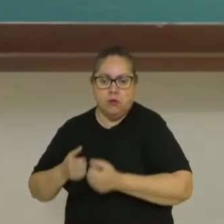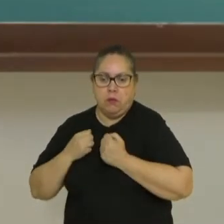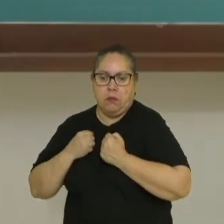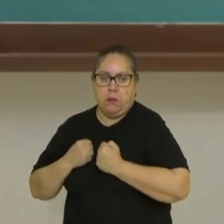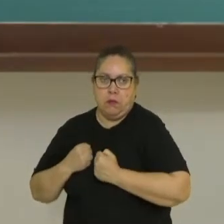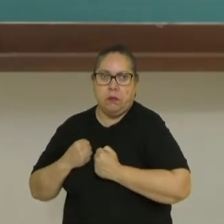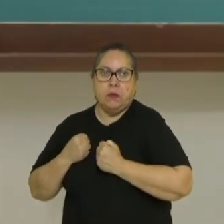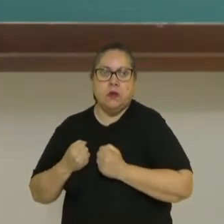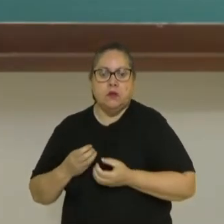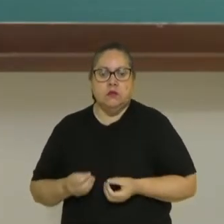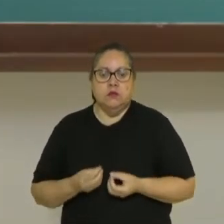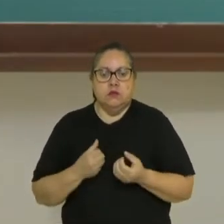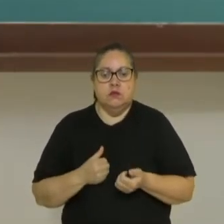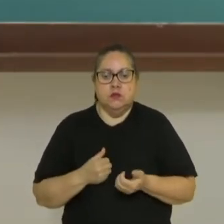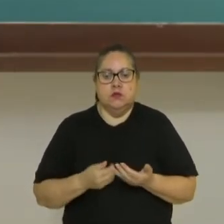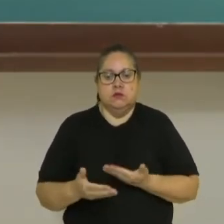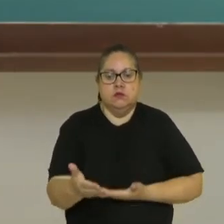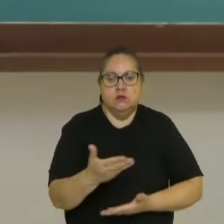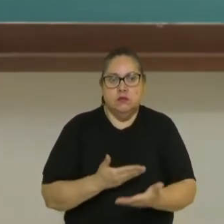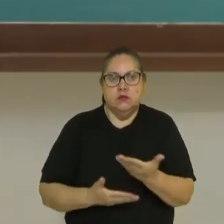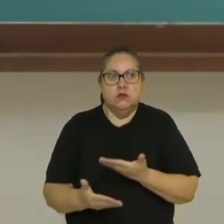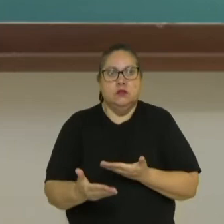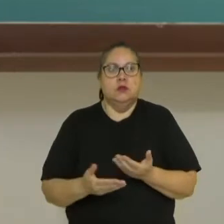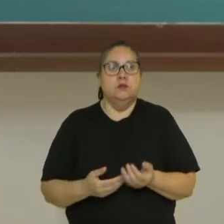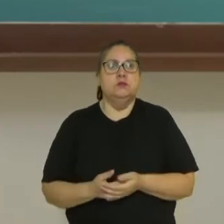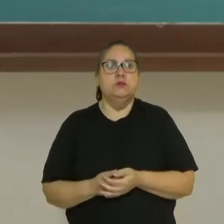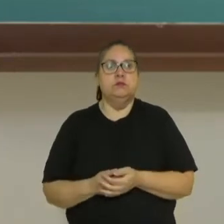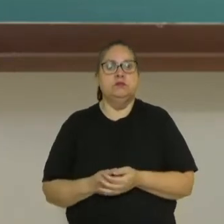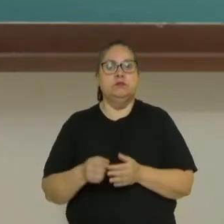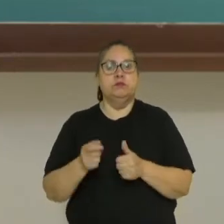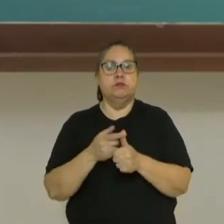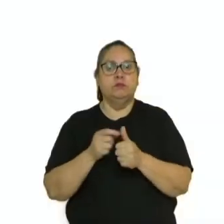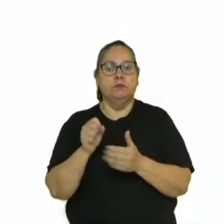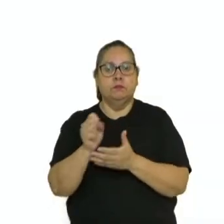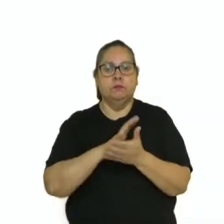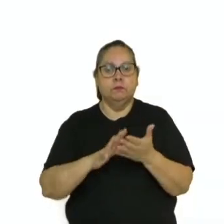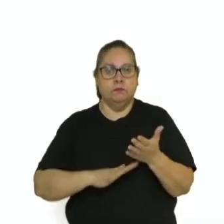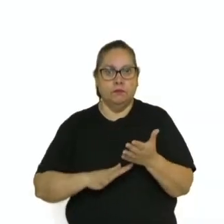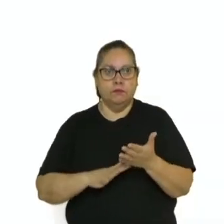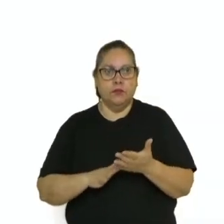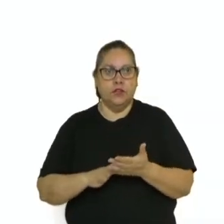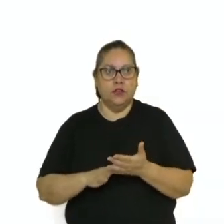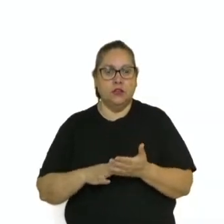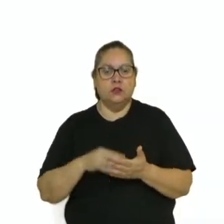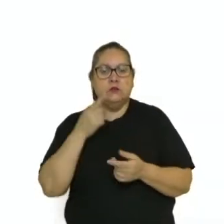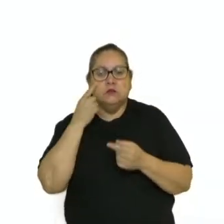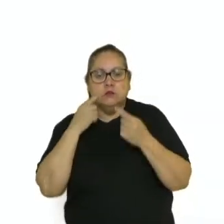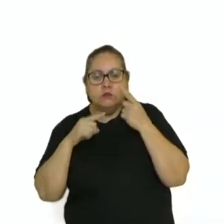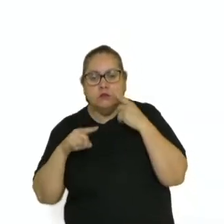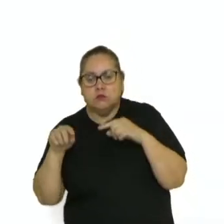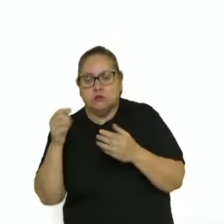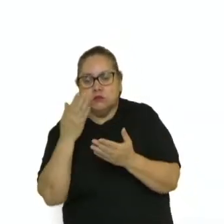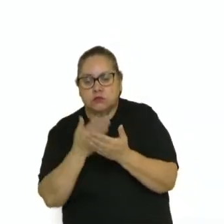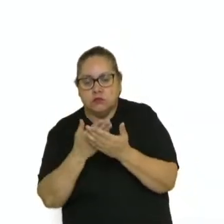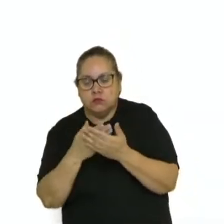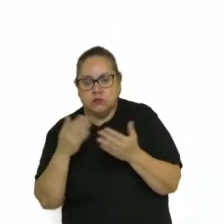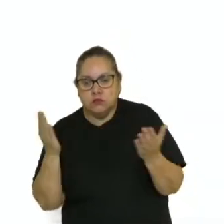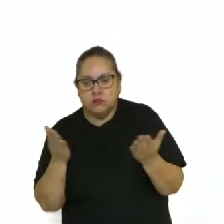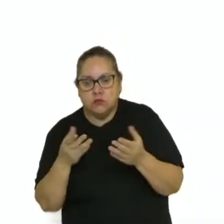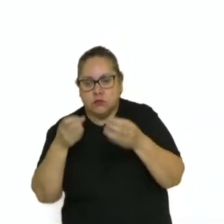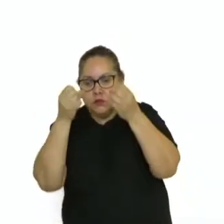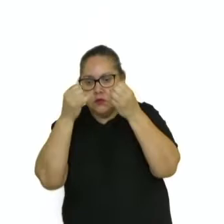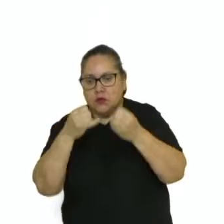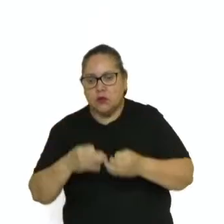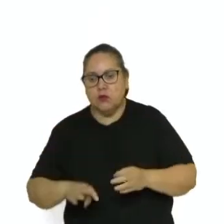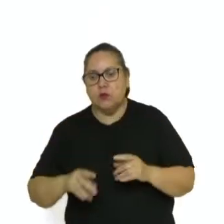para usar como moeda de troca. Vamos para uma primeira atividade. Analisando o que estudamos até agora, explique quais